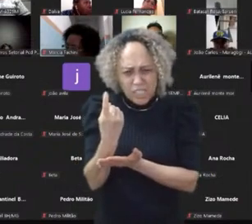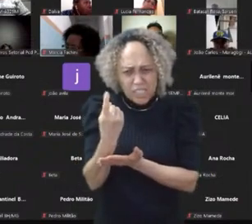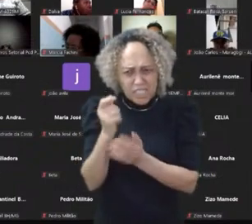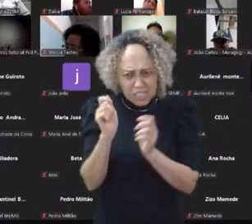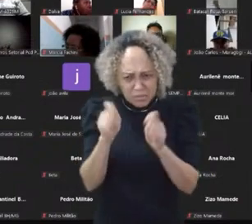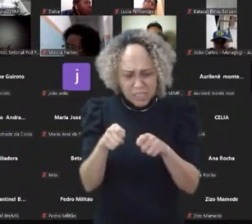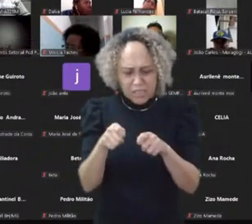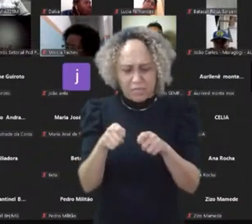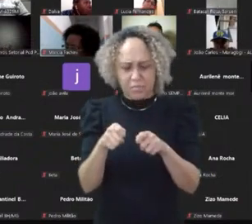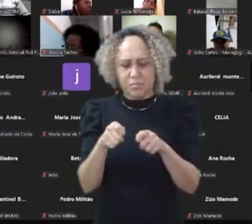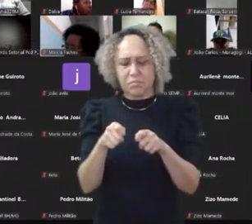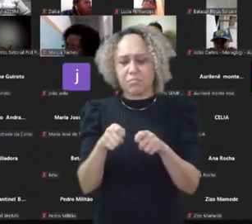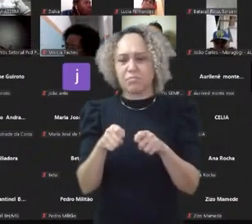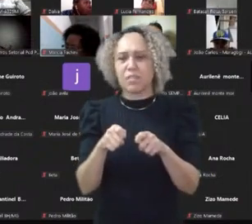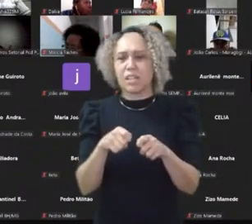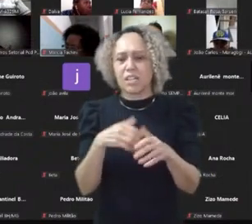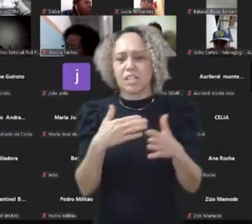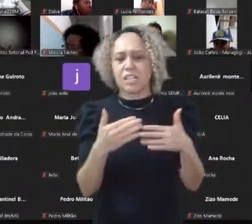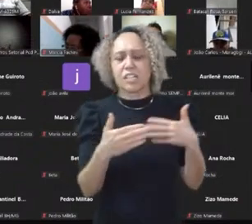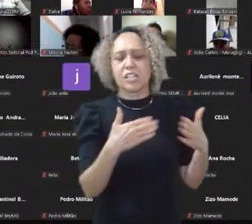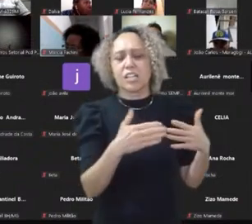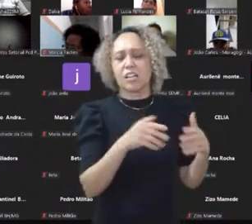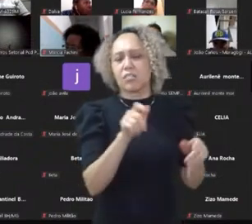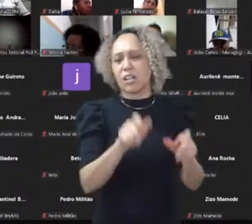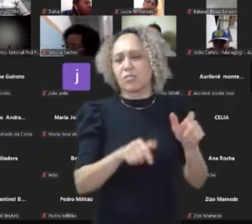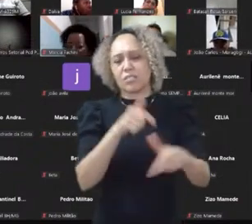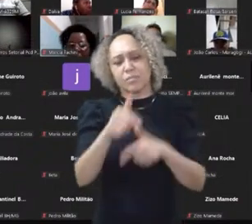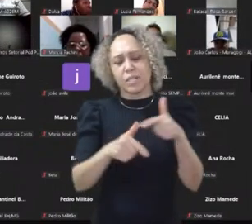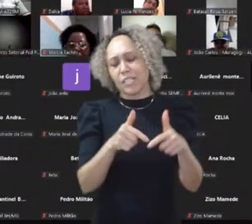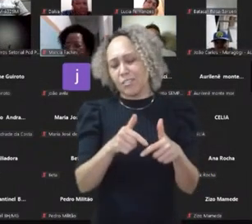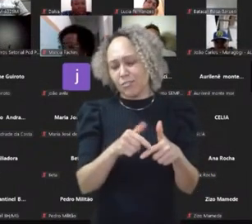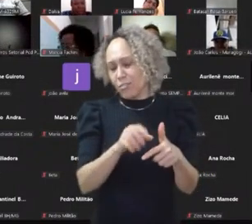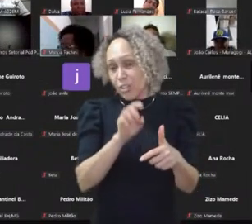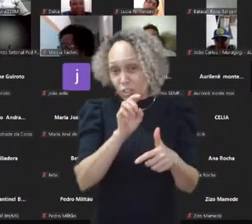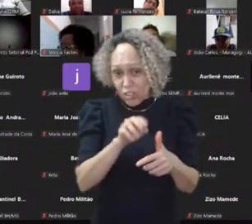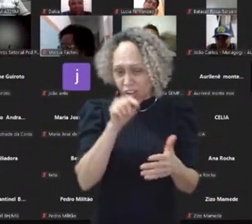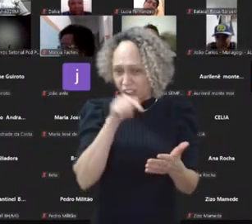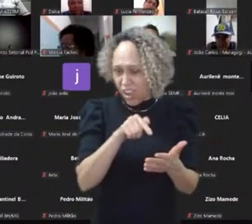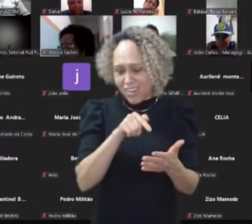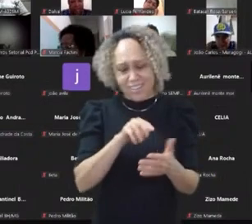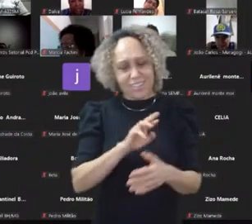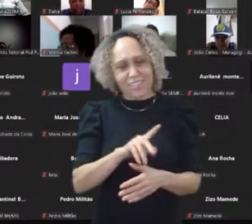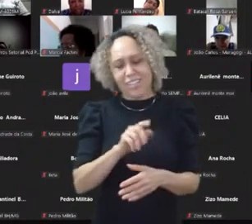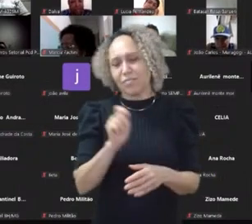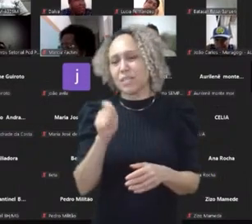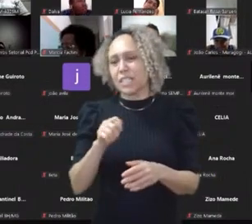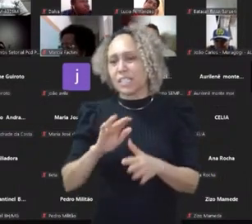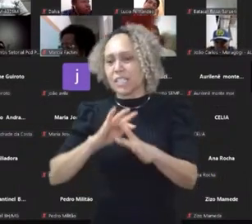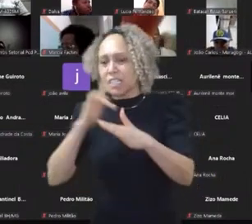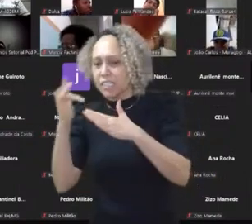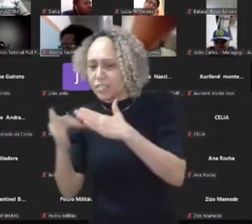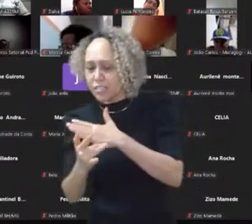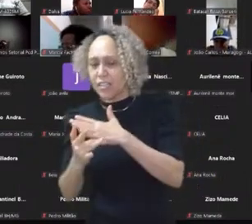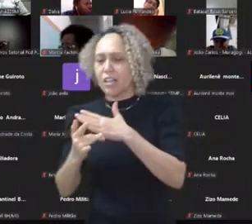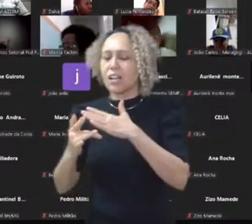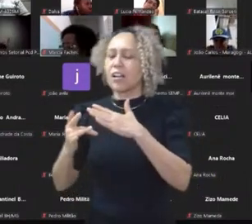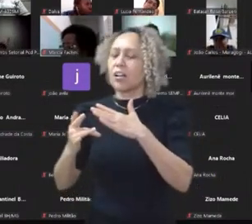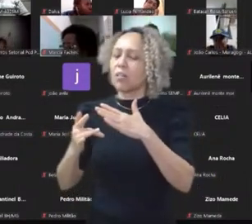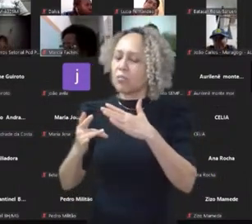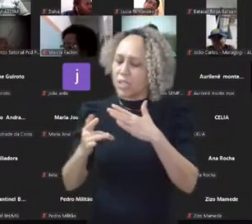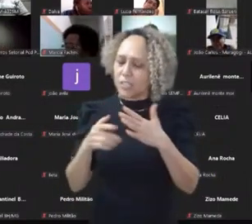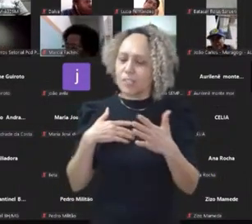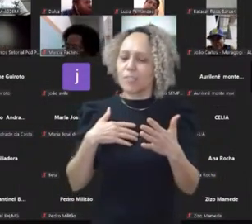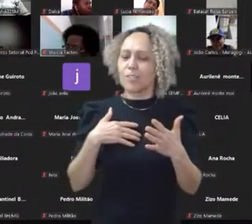também na comunicação nas redes sociais pra gente disputar esses educadores trabalhadores